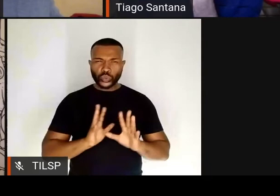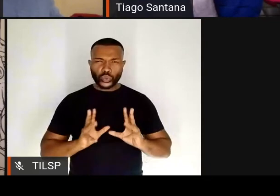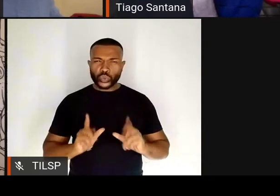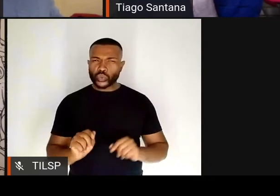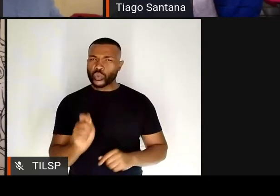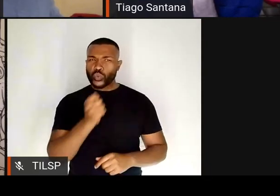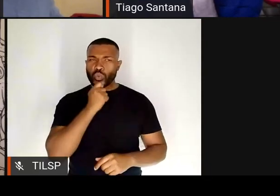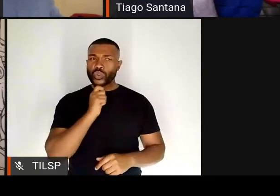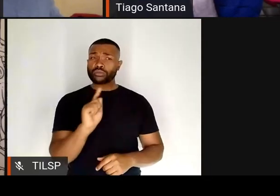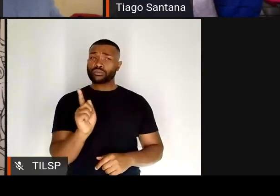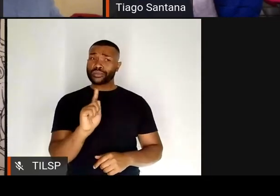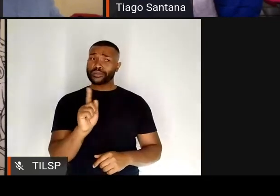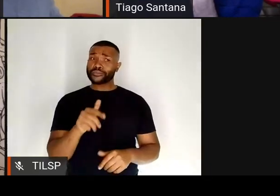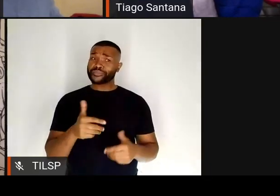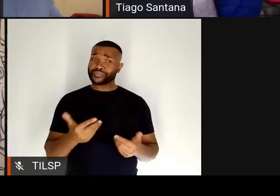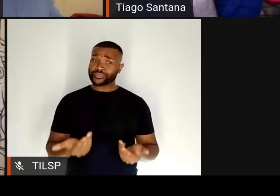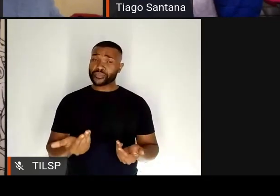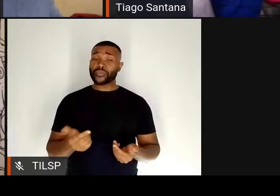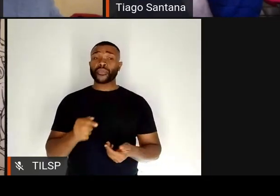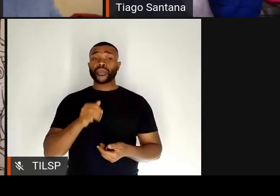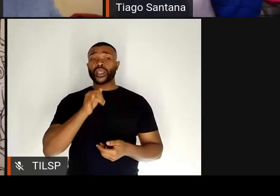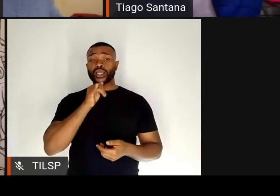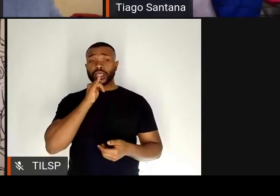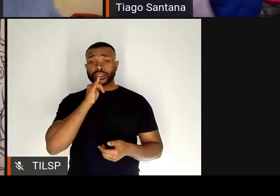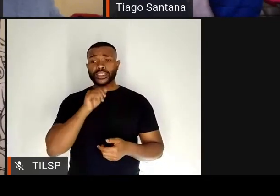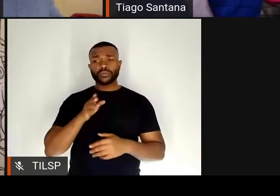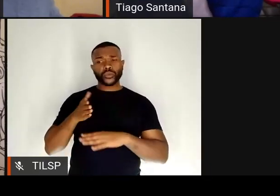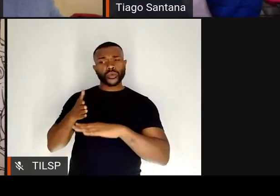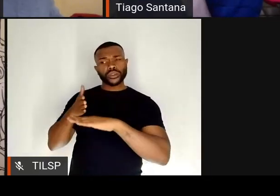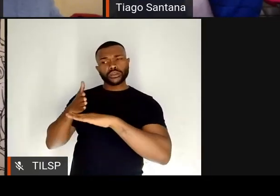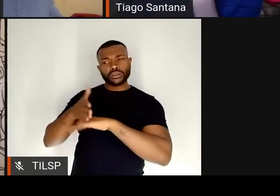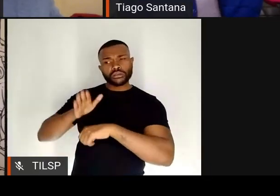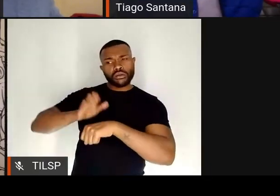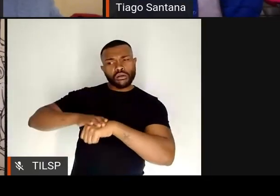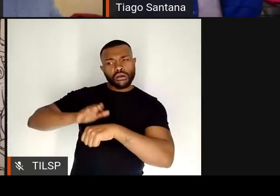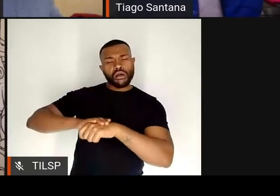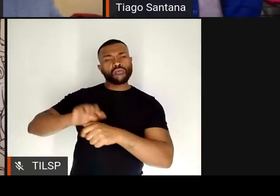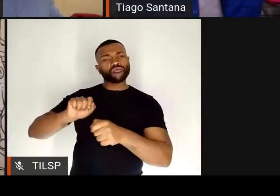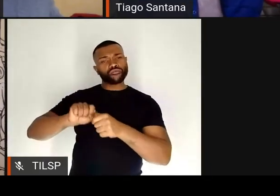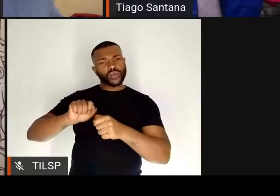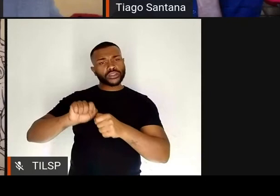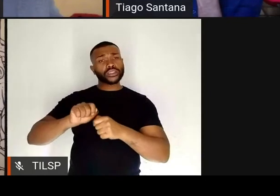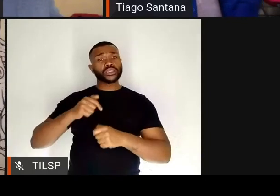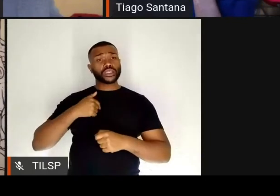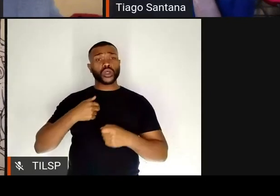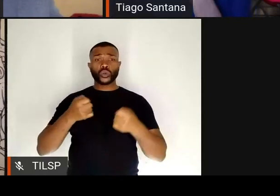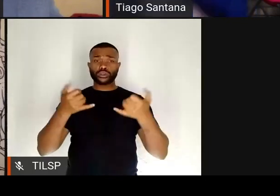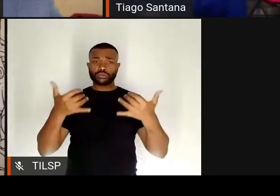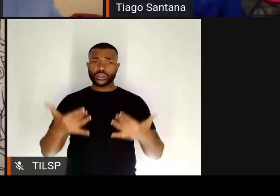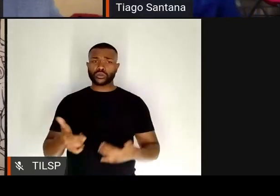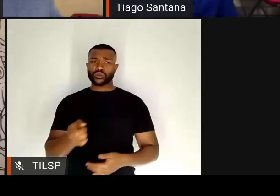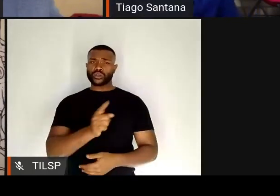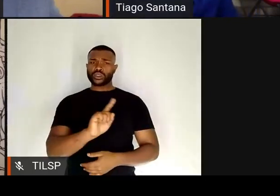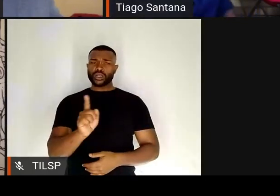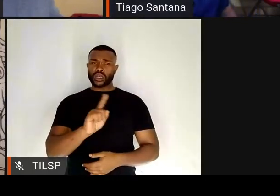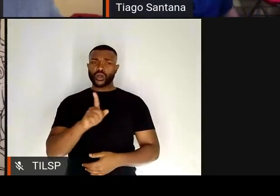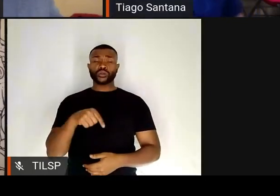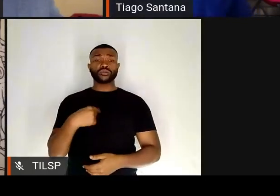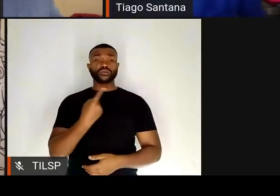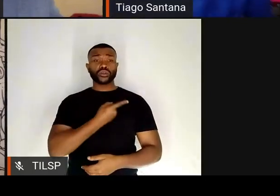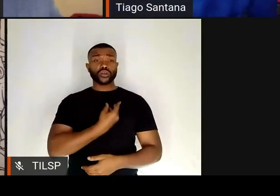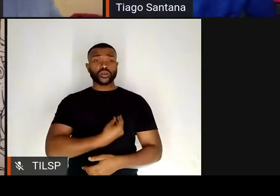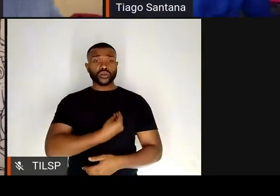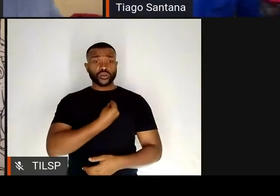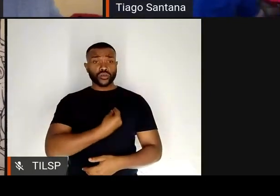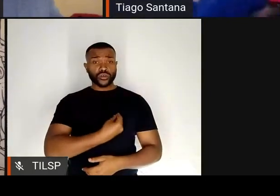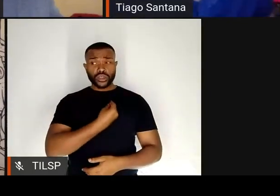Quer dizer, essa questão do campo, do fazer, etc. Eu tendo a dizer que não. Eu tendo a dizer que a gente vive imerso em imagens,